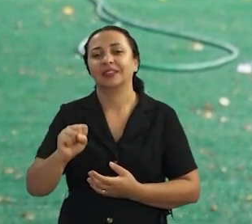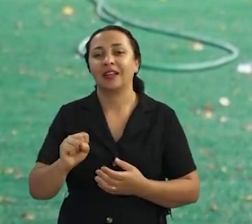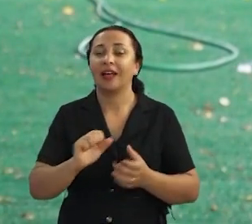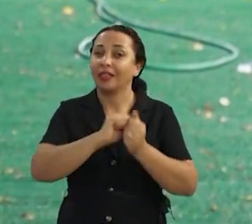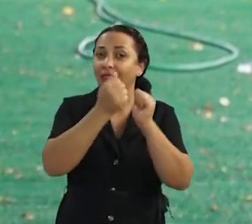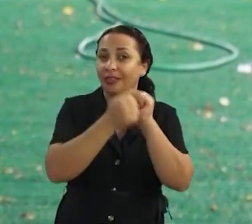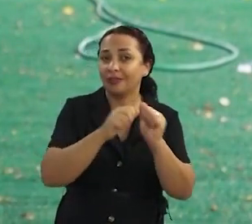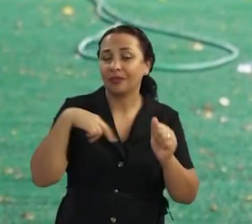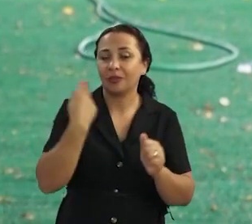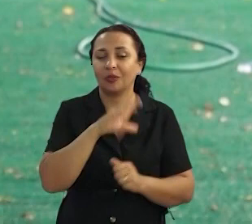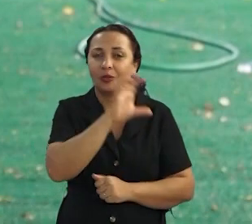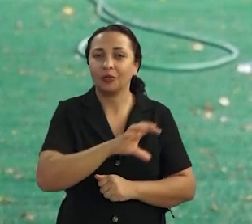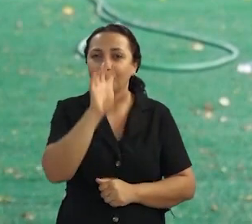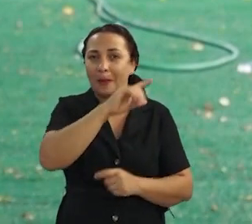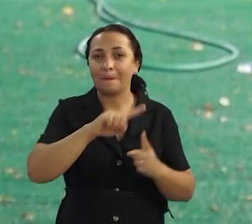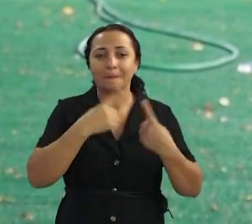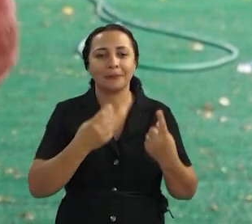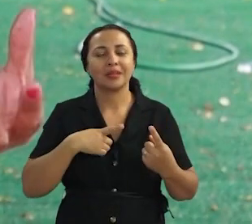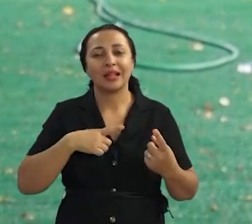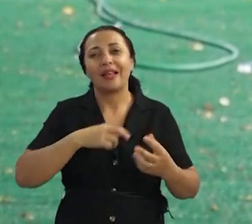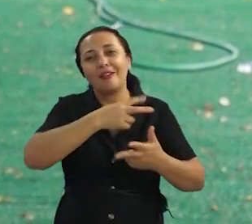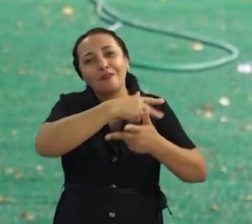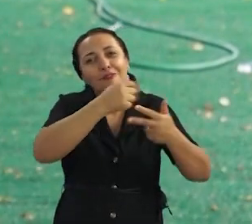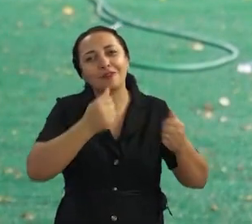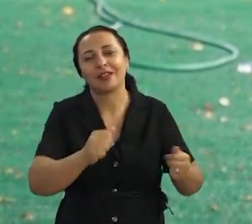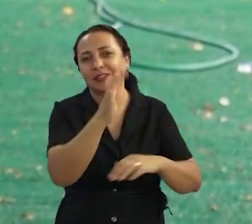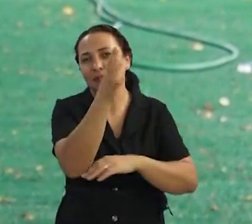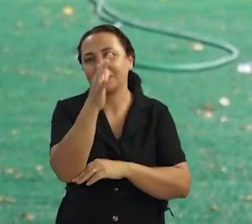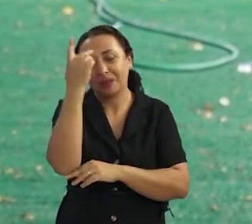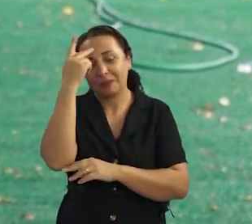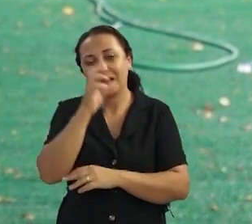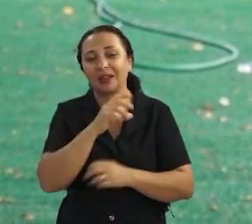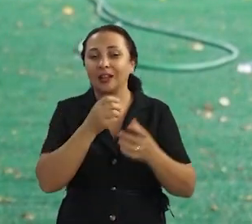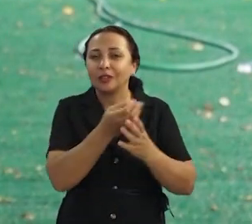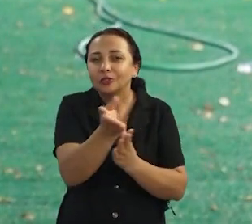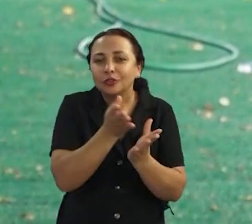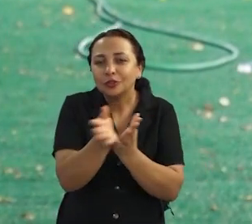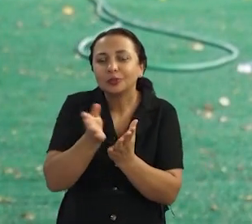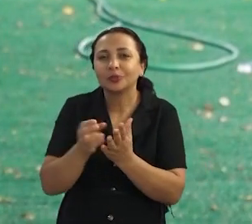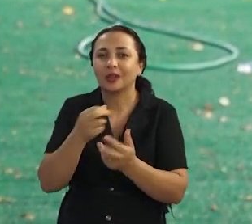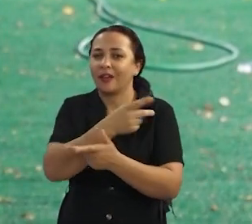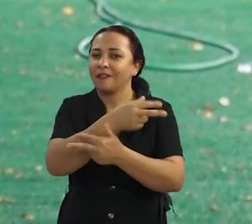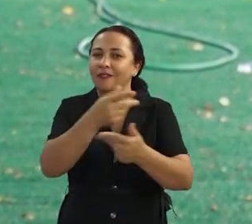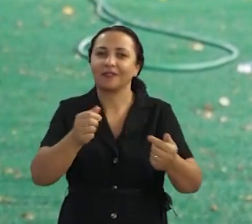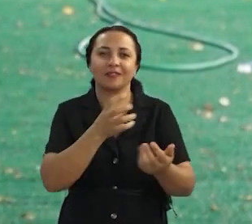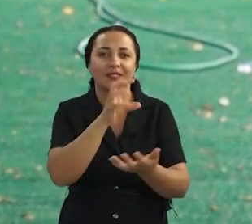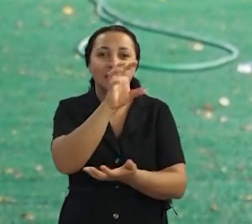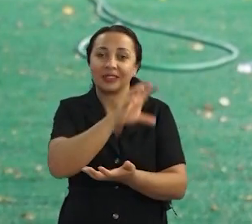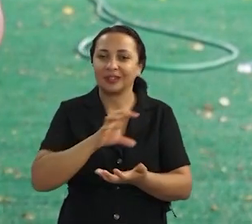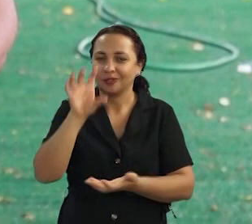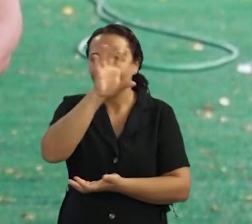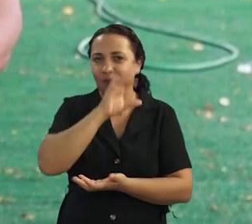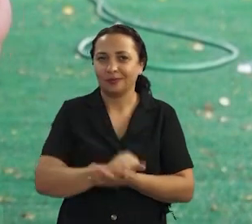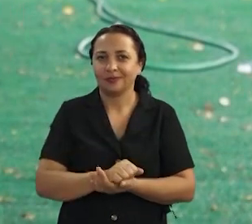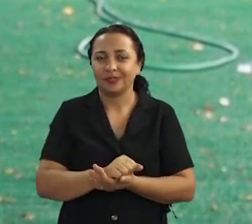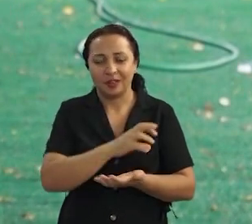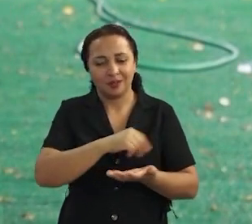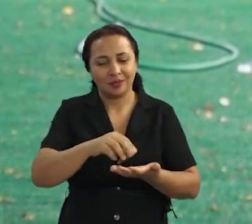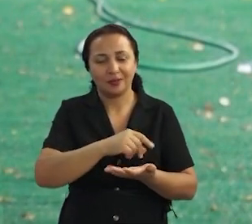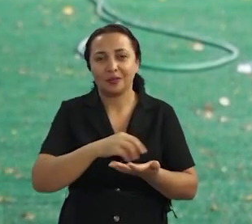quer é multiplicar em maior quantidade para distribuir em várias regiões. Então, o primeiro passo foi distribuir essa farinha